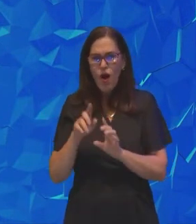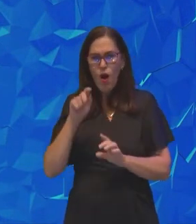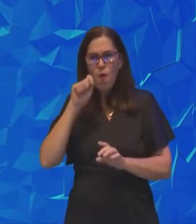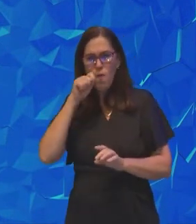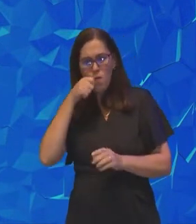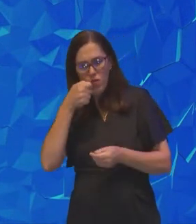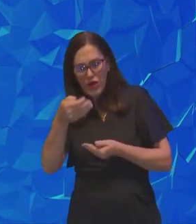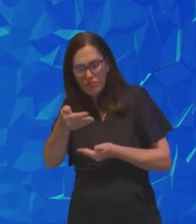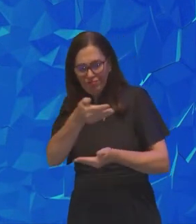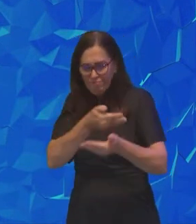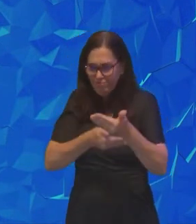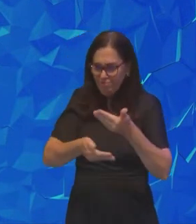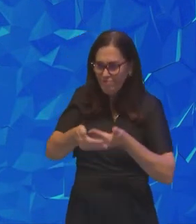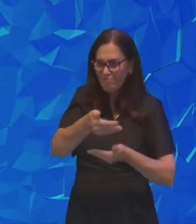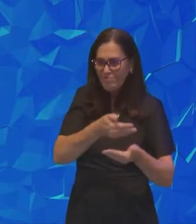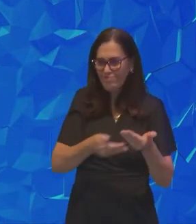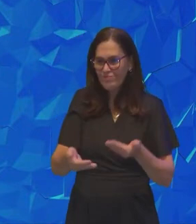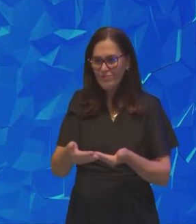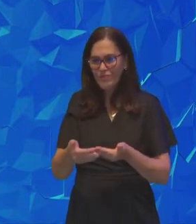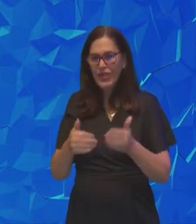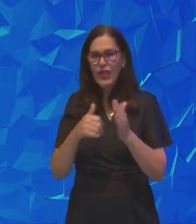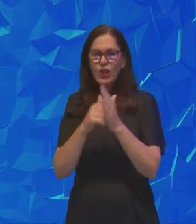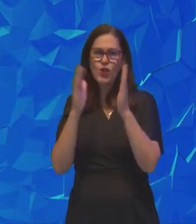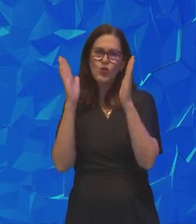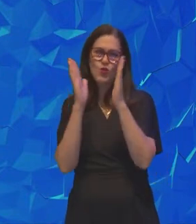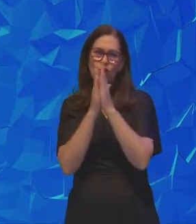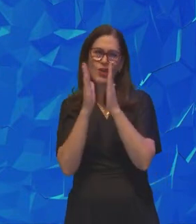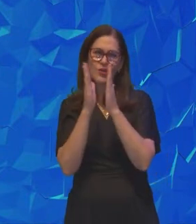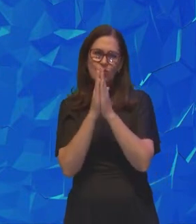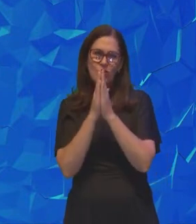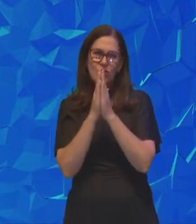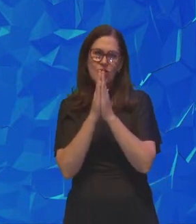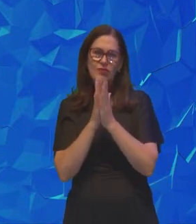no partir do pão e nas orações.